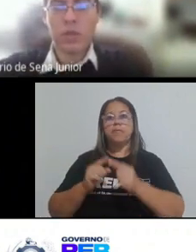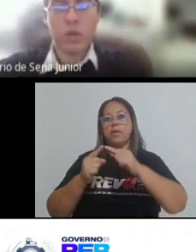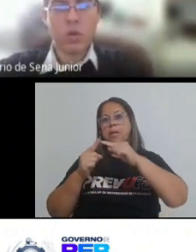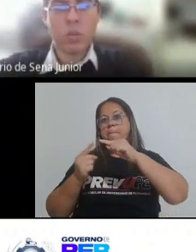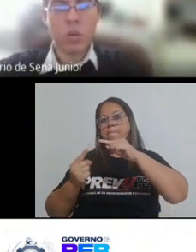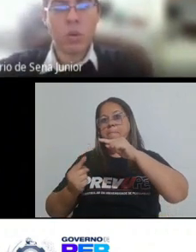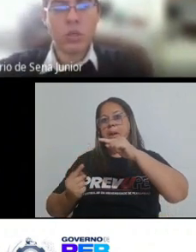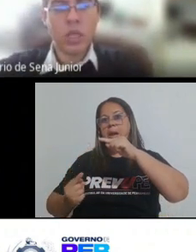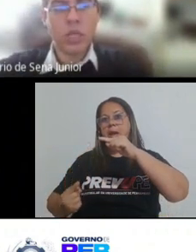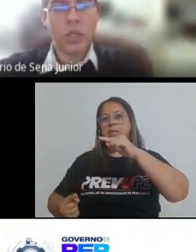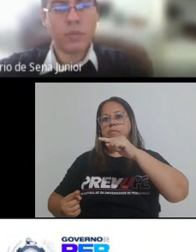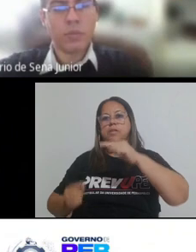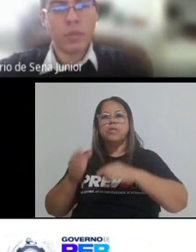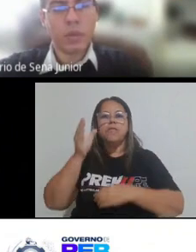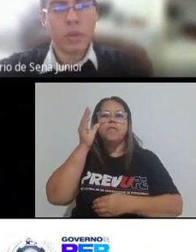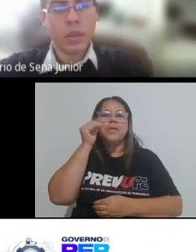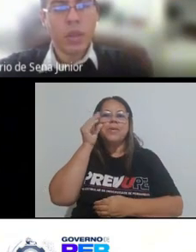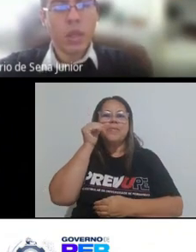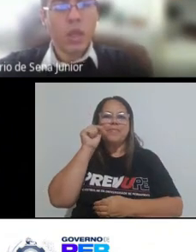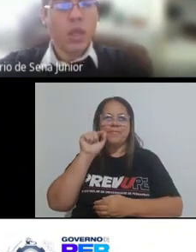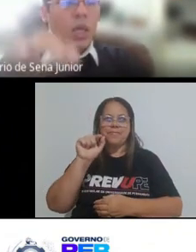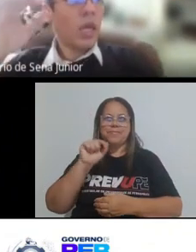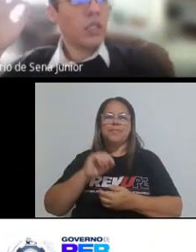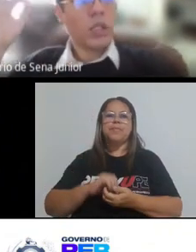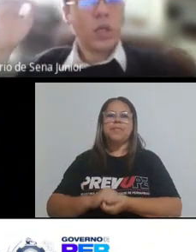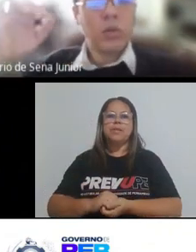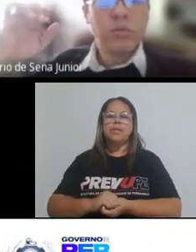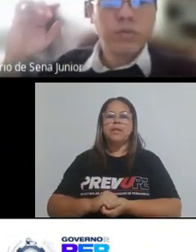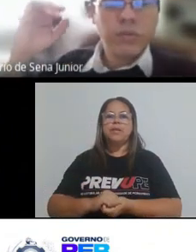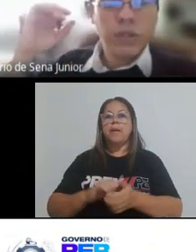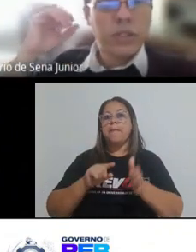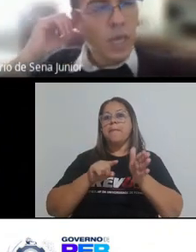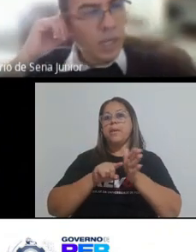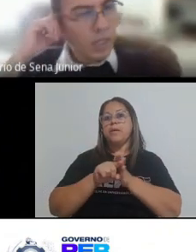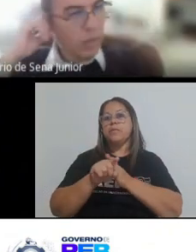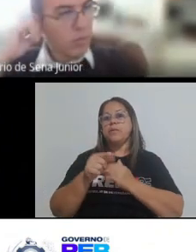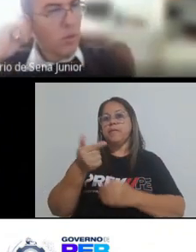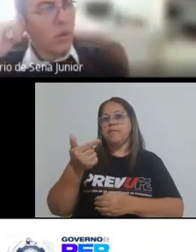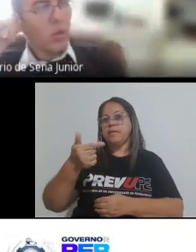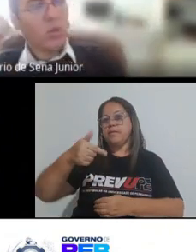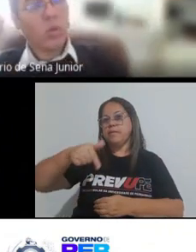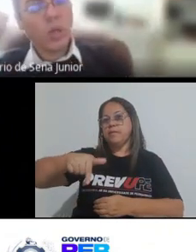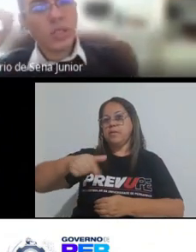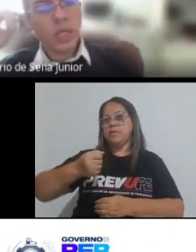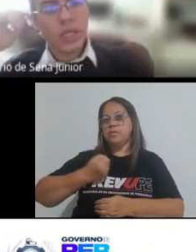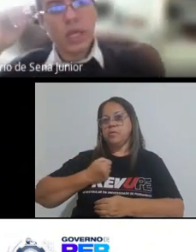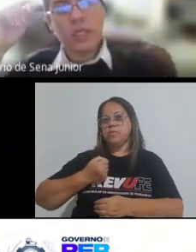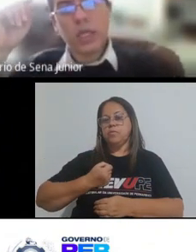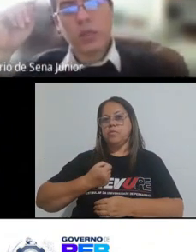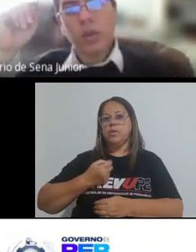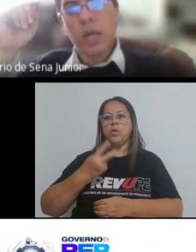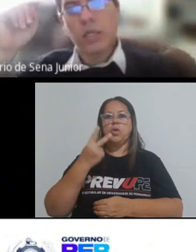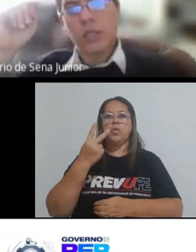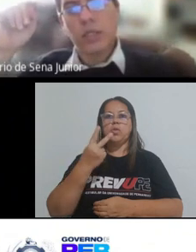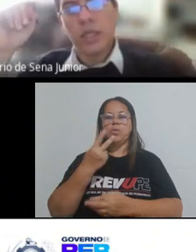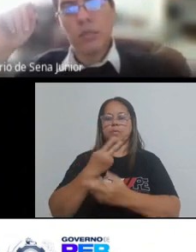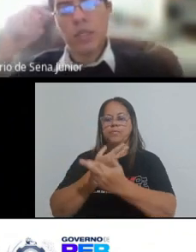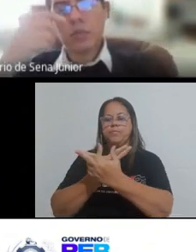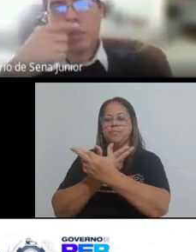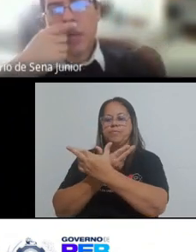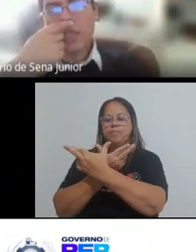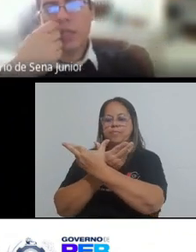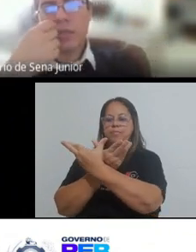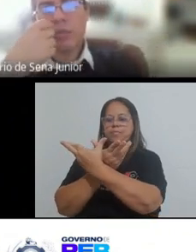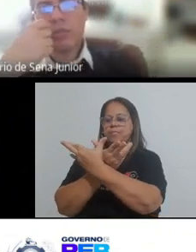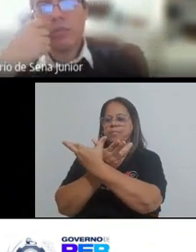então fica com uma curiosidade. questão 27, dois satélites naturais de